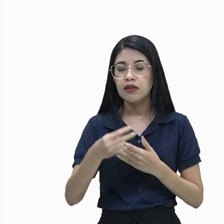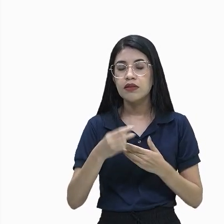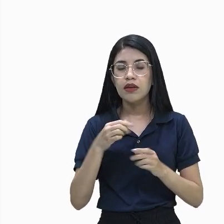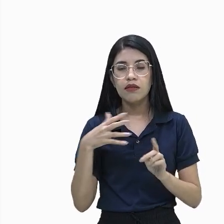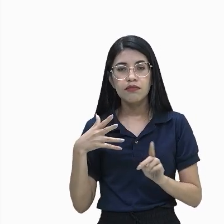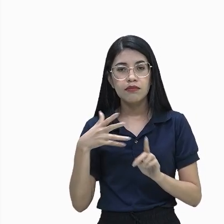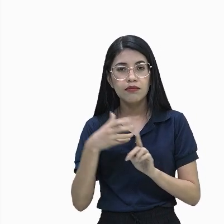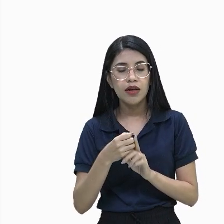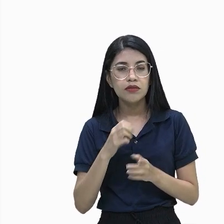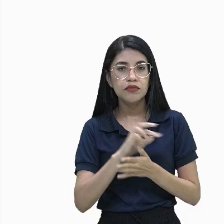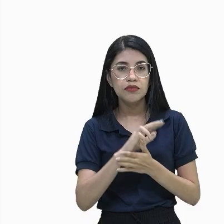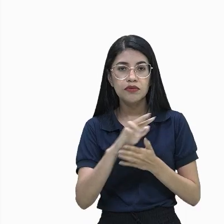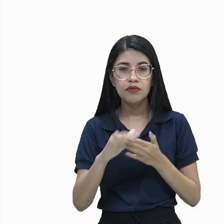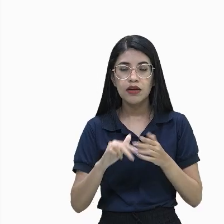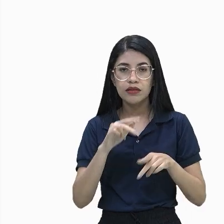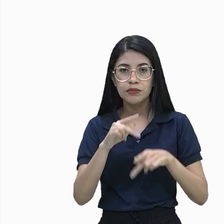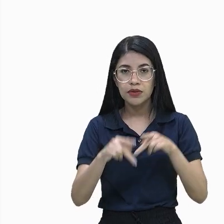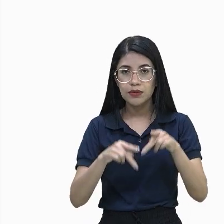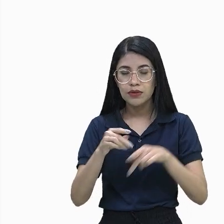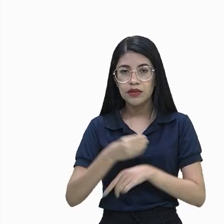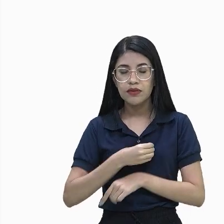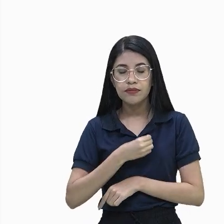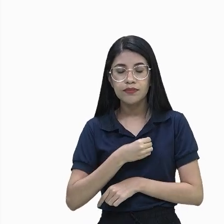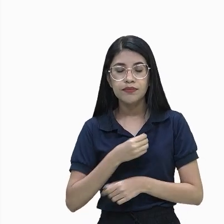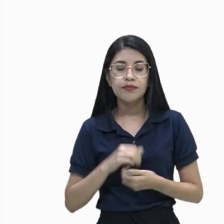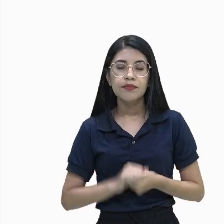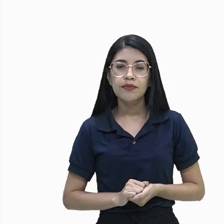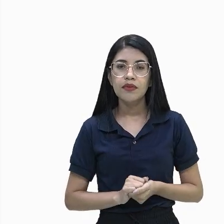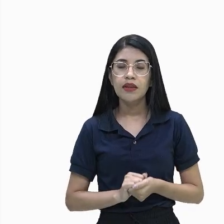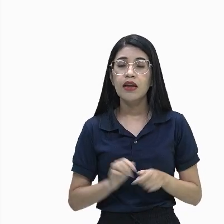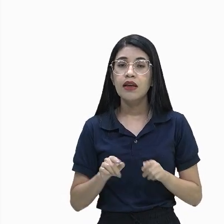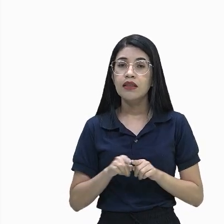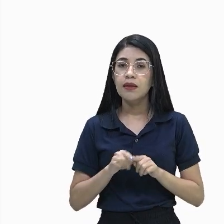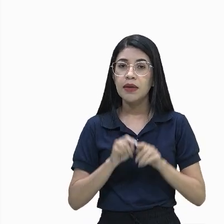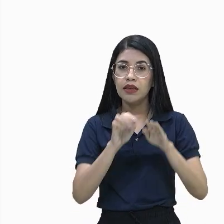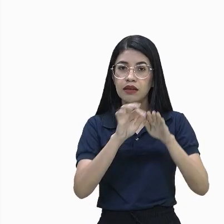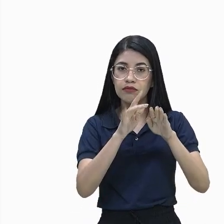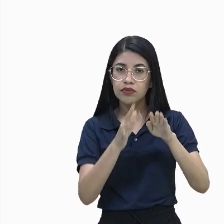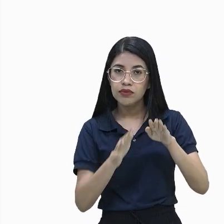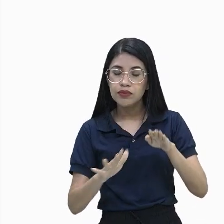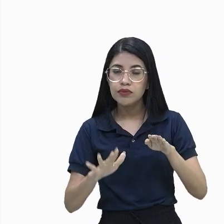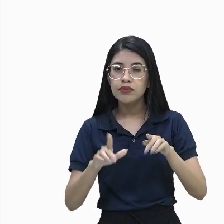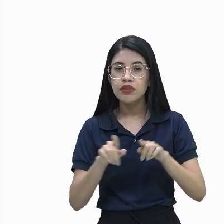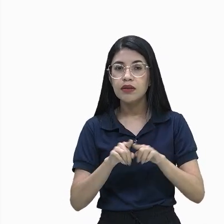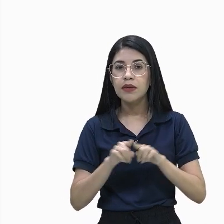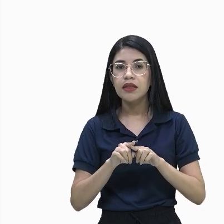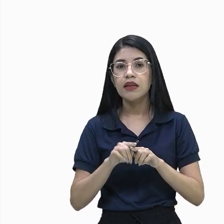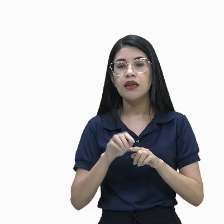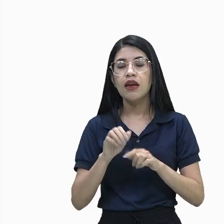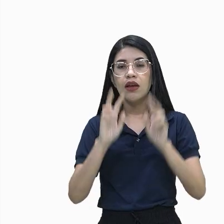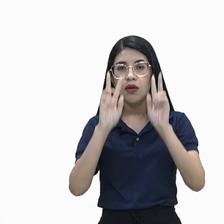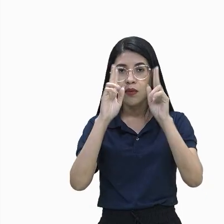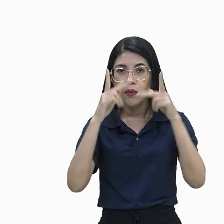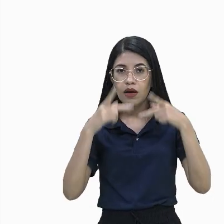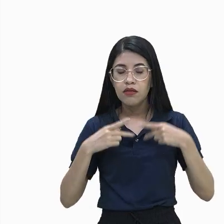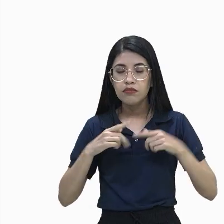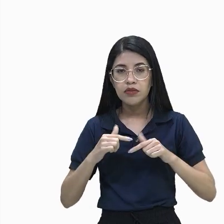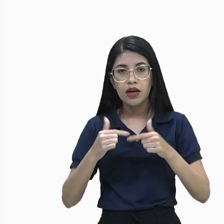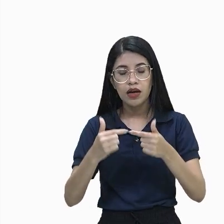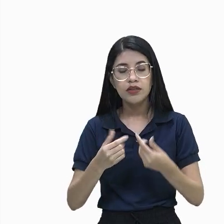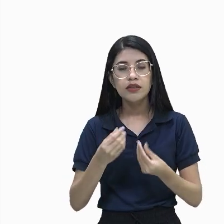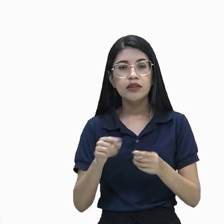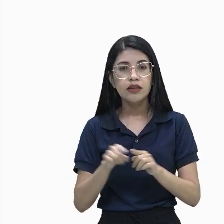impactos realmente ali para a população. Mas, além da erosão, também temos a ação antrópica, a ação do ser humano,